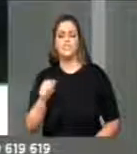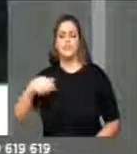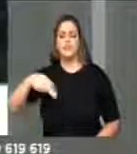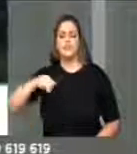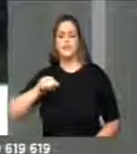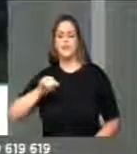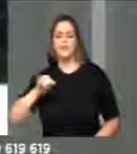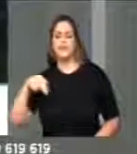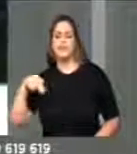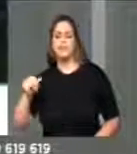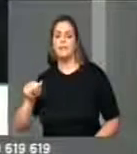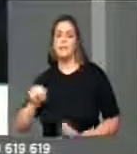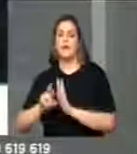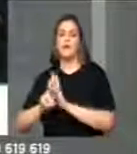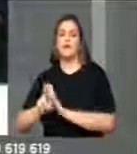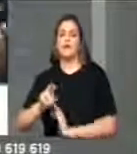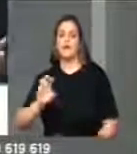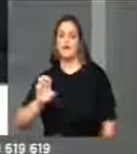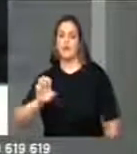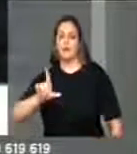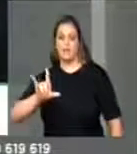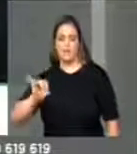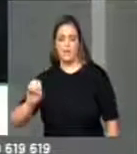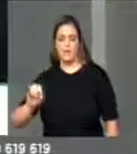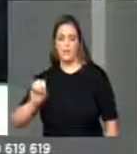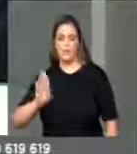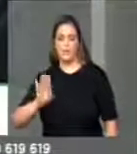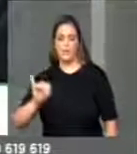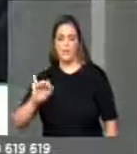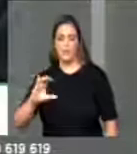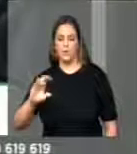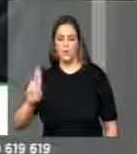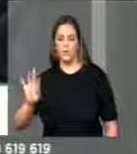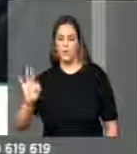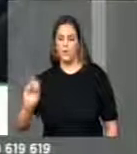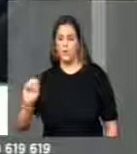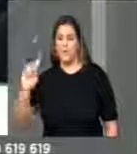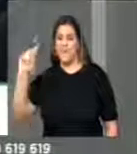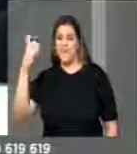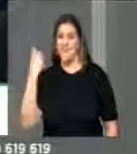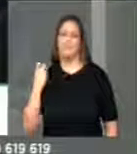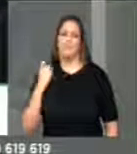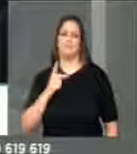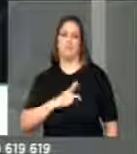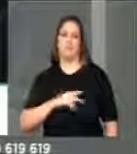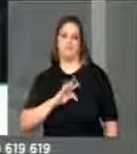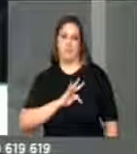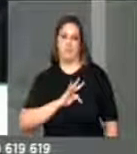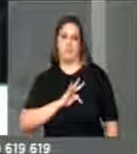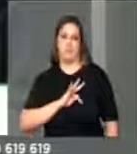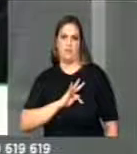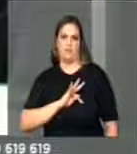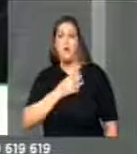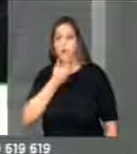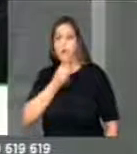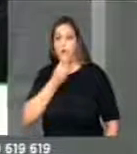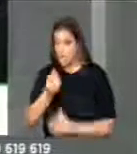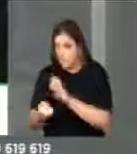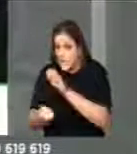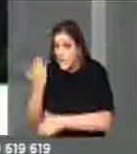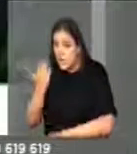representando Hélio Bicudo, ex-petista, fundador do PT Nacional, homem de